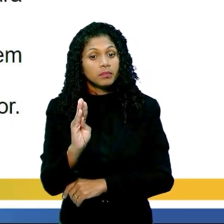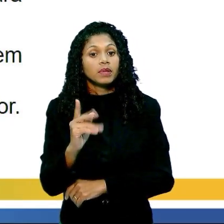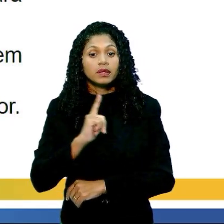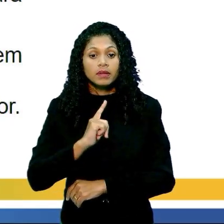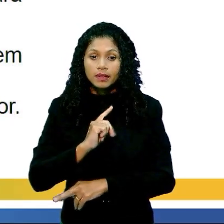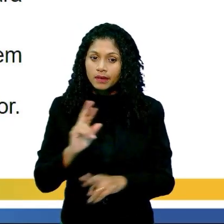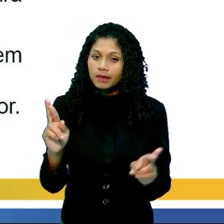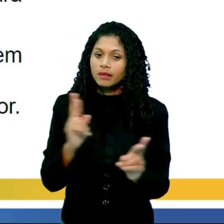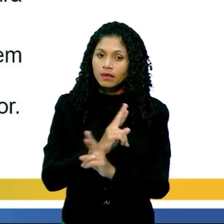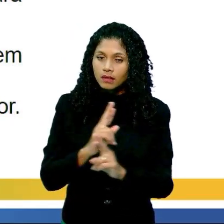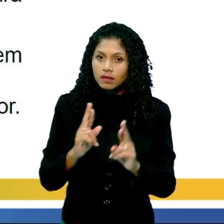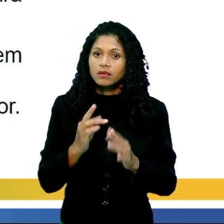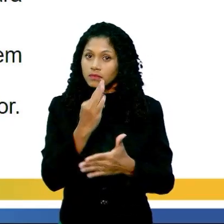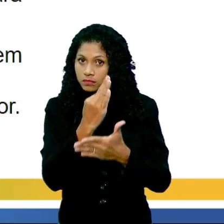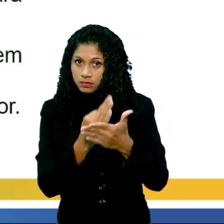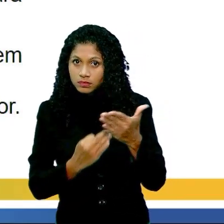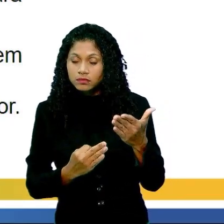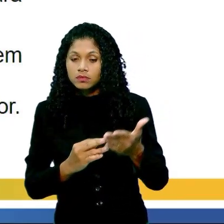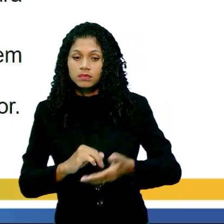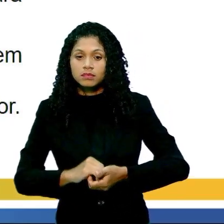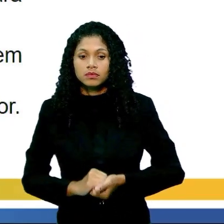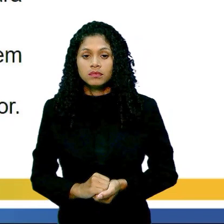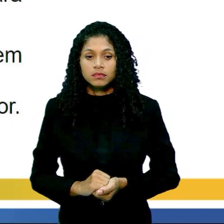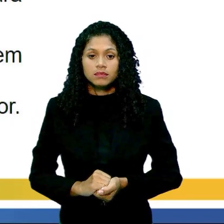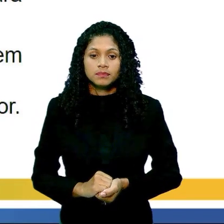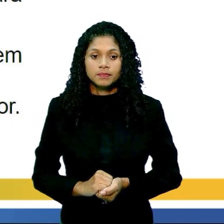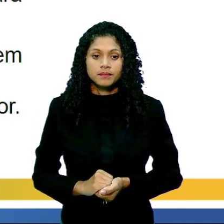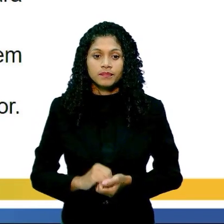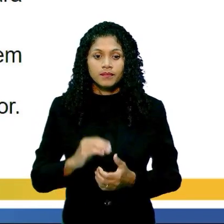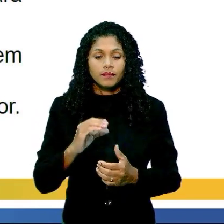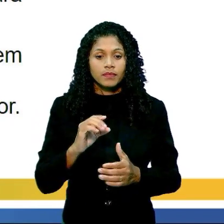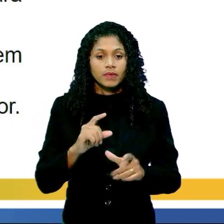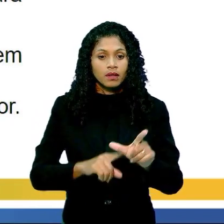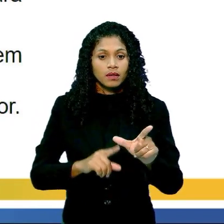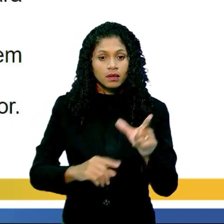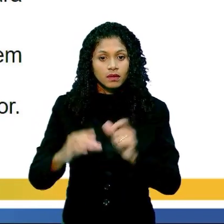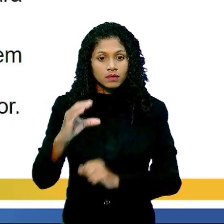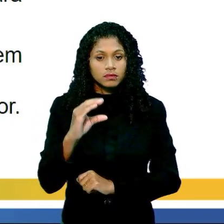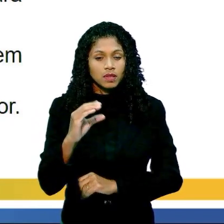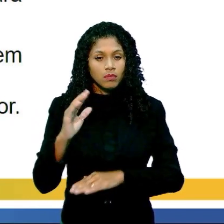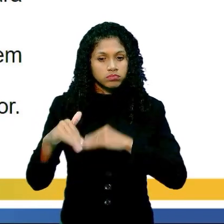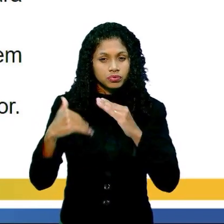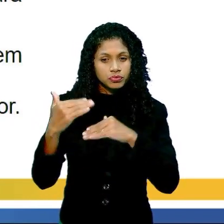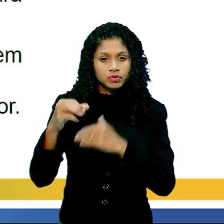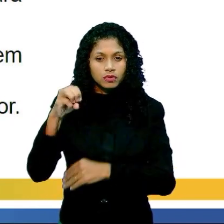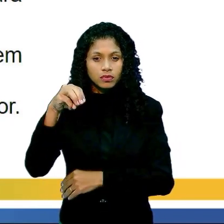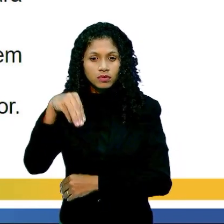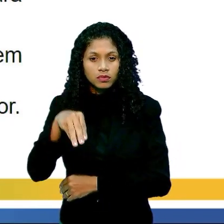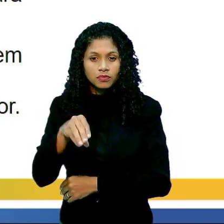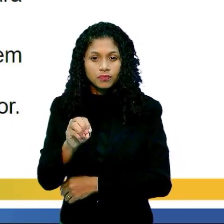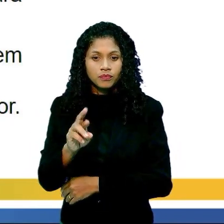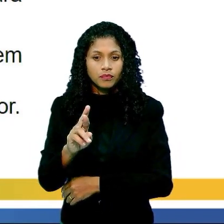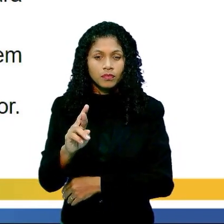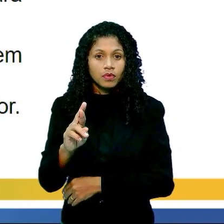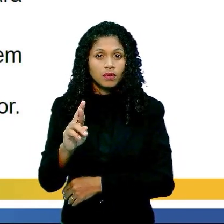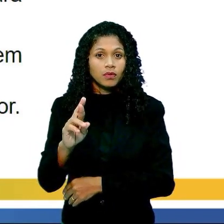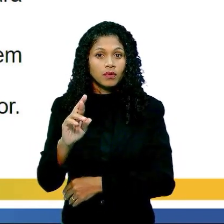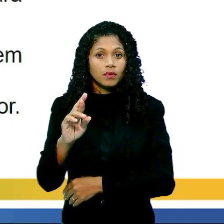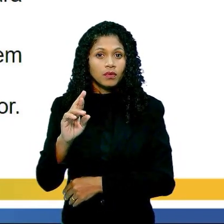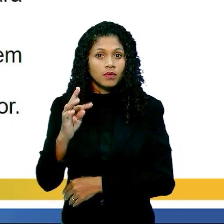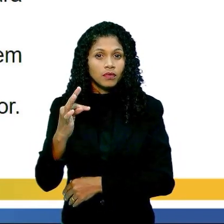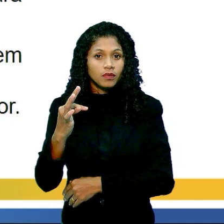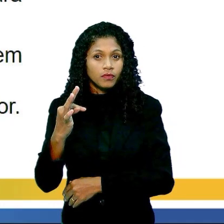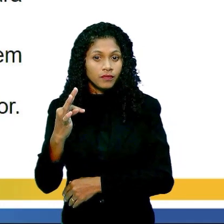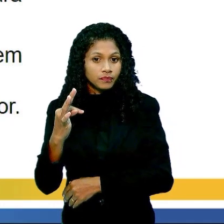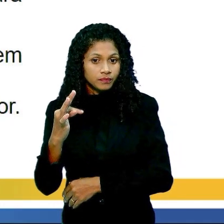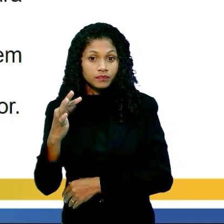ao texto. Na letra C, nós temos: a produção de morfina em grande quantidade minimiza